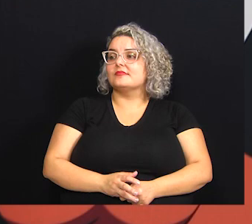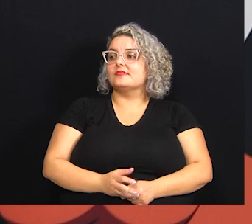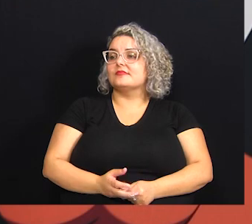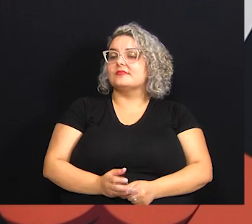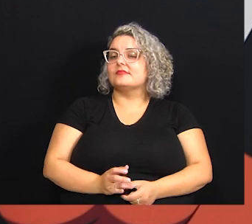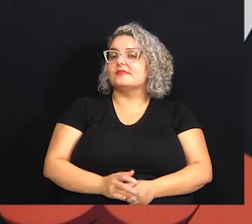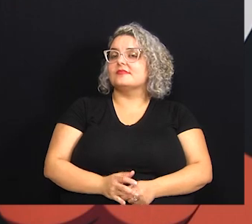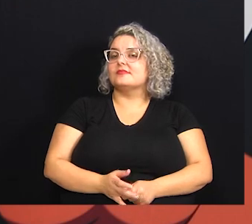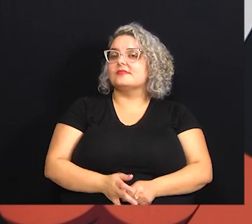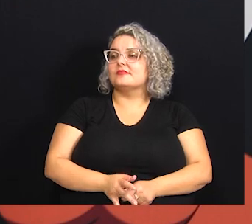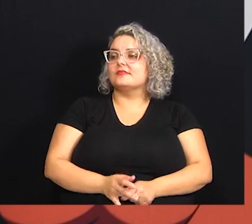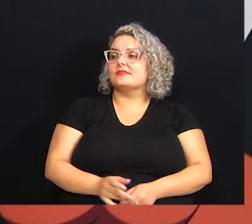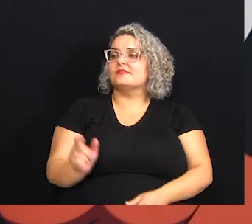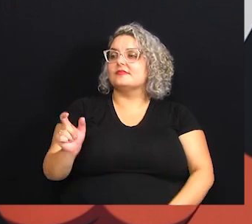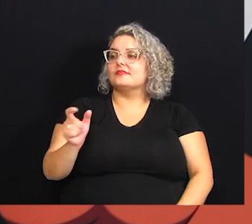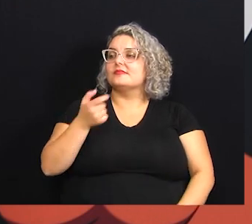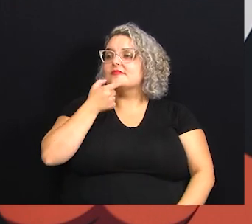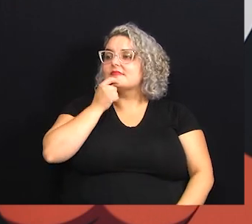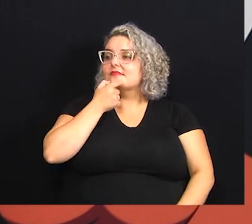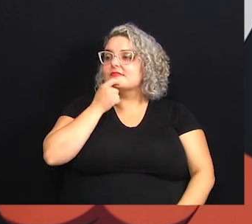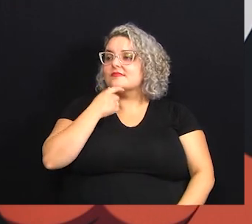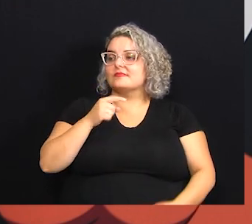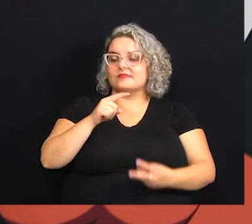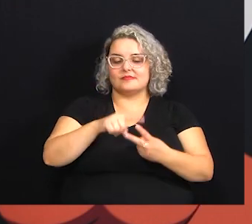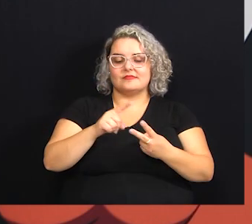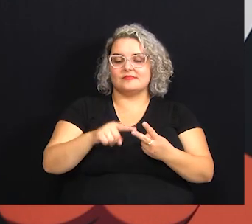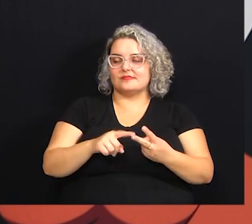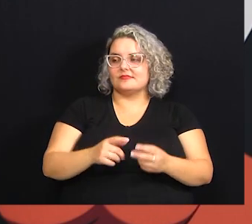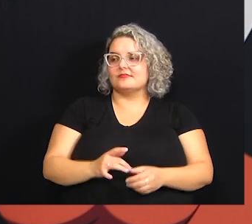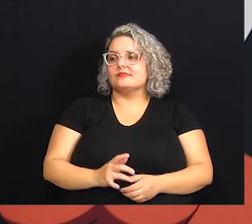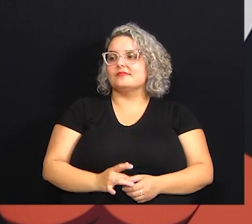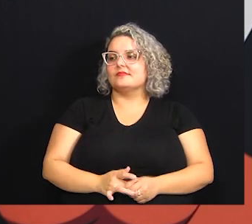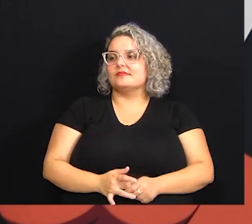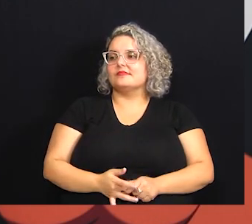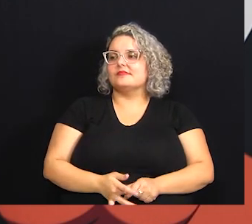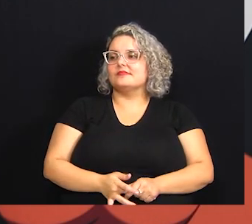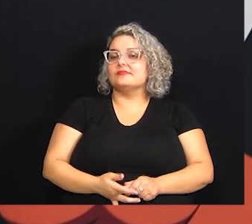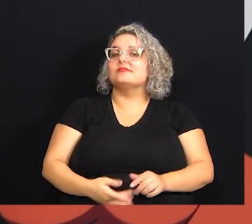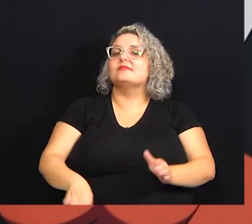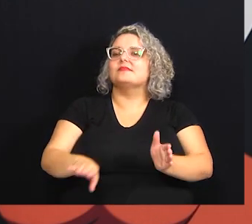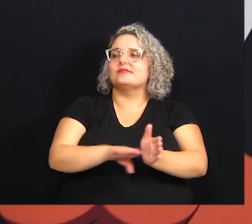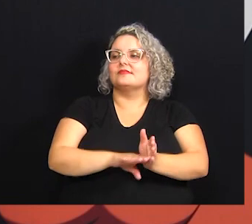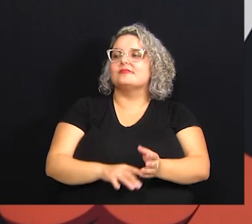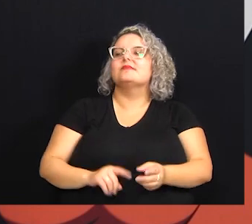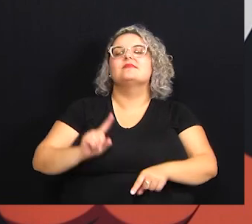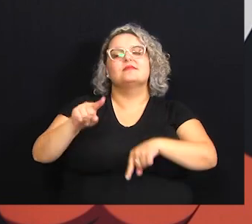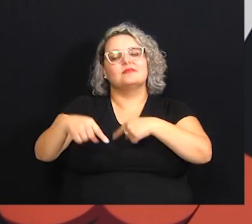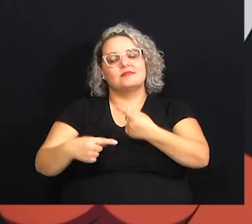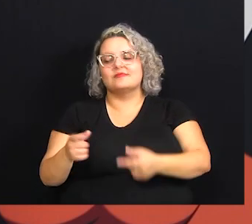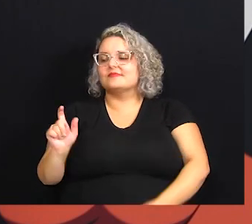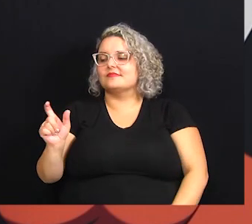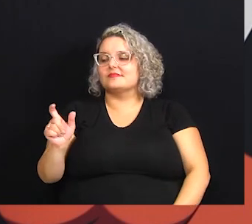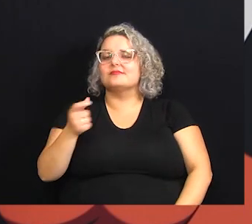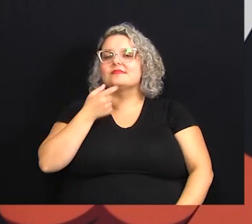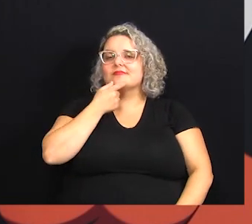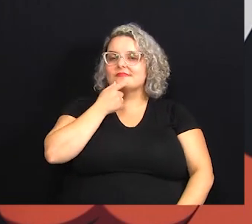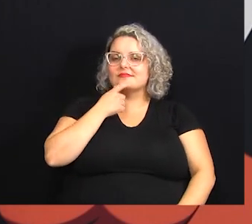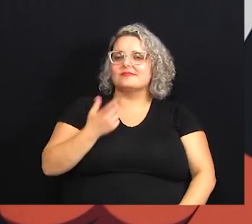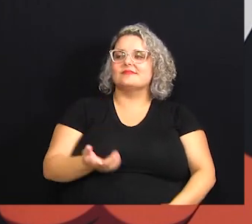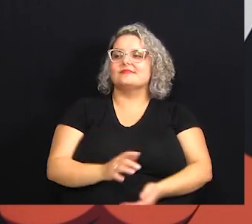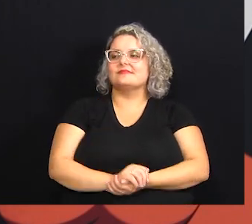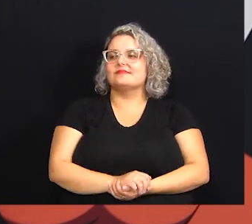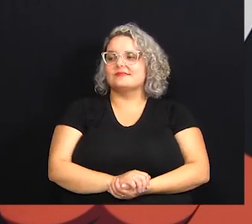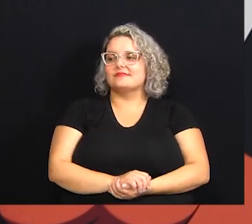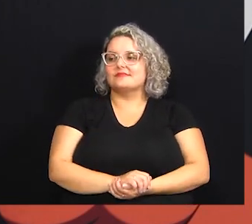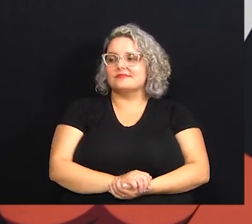é a trilogia, o primeiro volume é Alessandra de Halloren. O segundo volume que tá por vir é Henrique de Norac. Então, quando